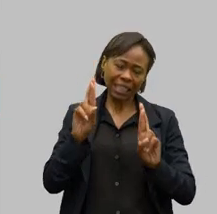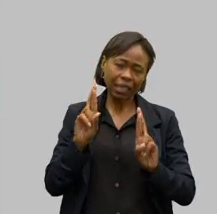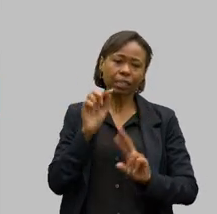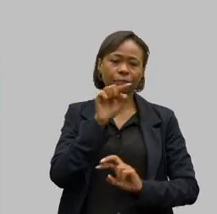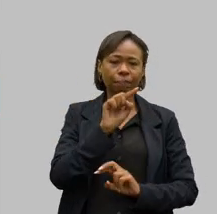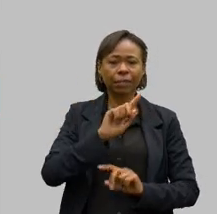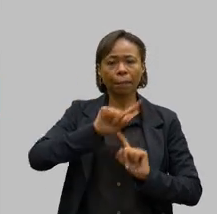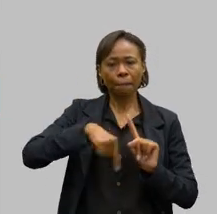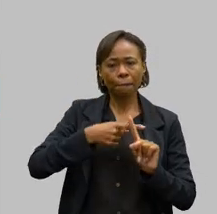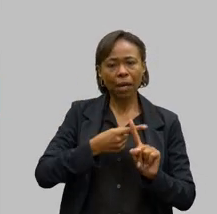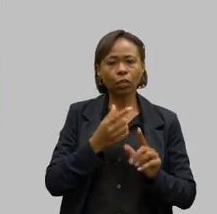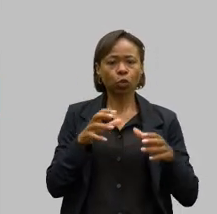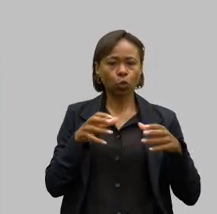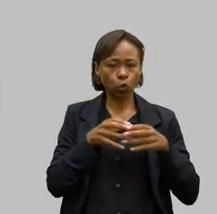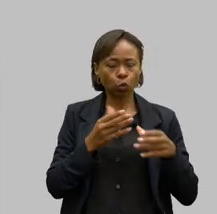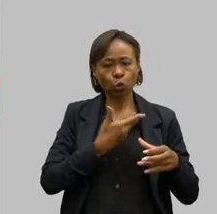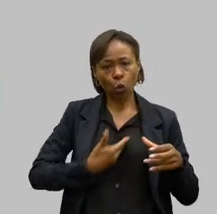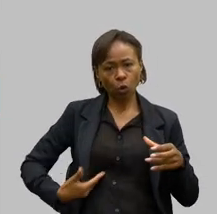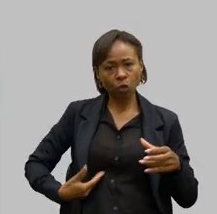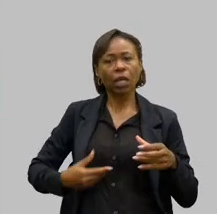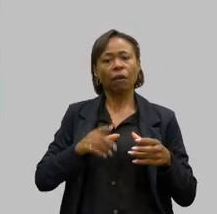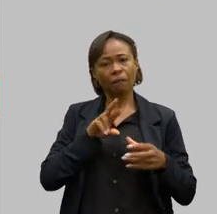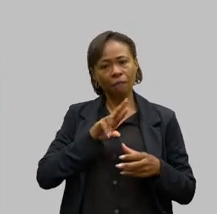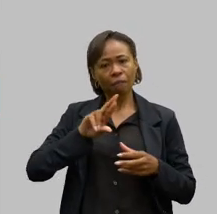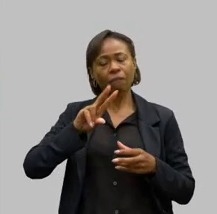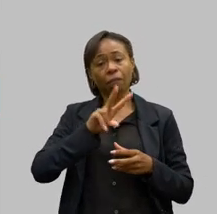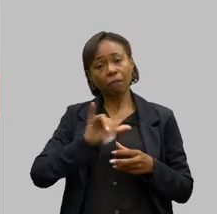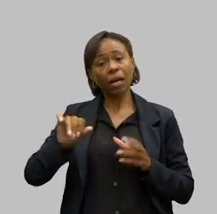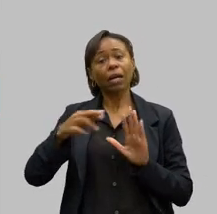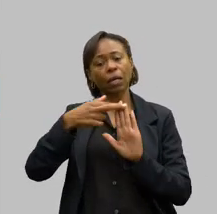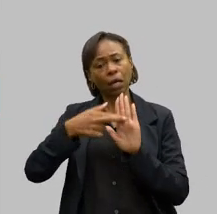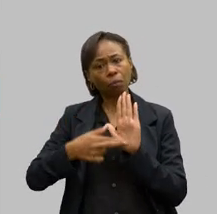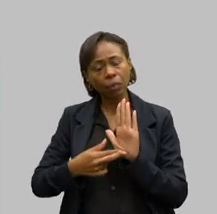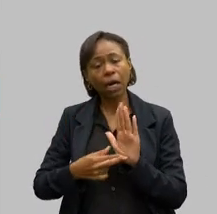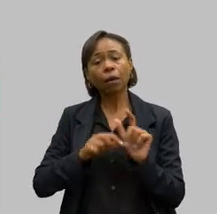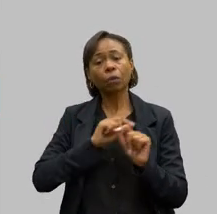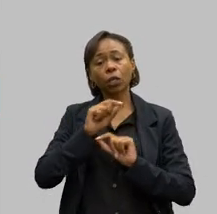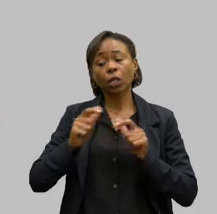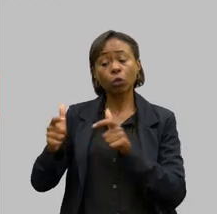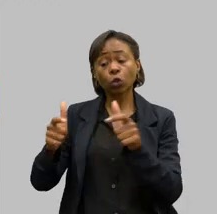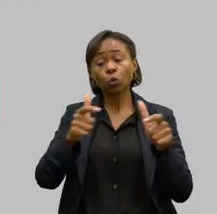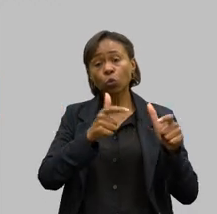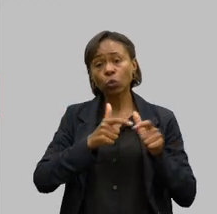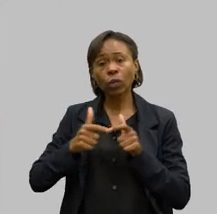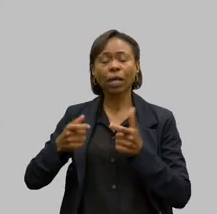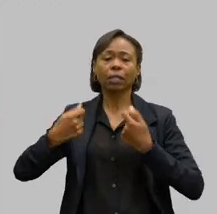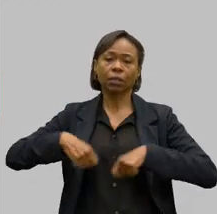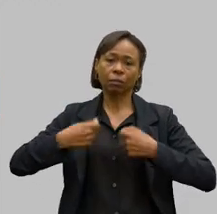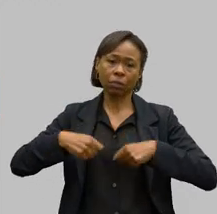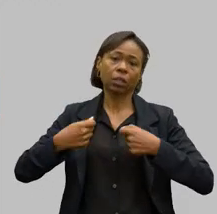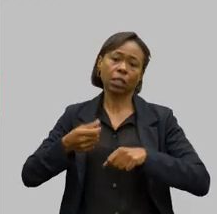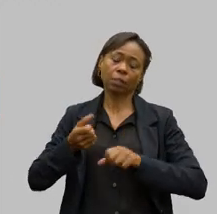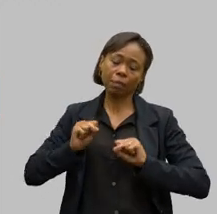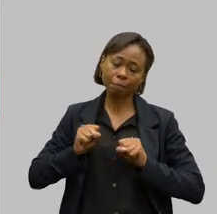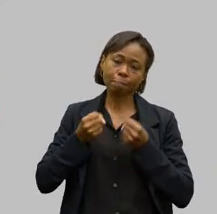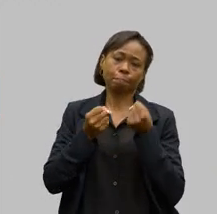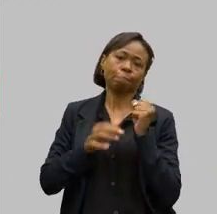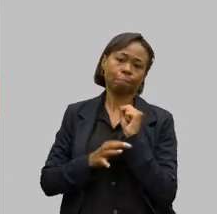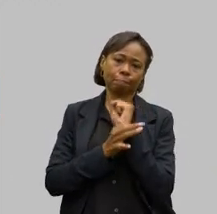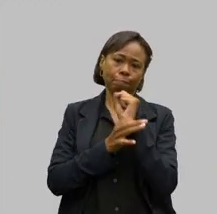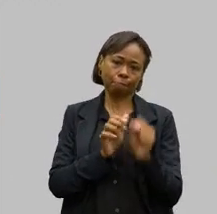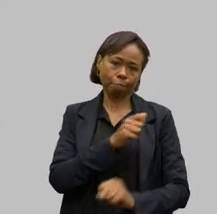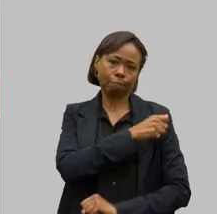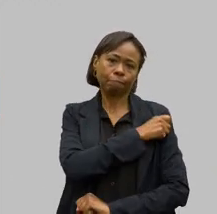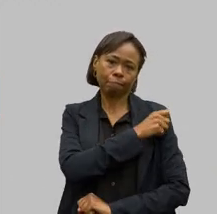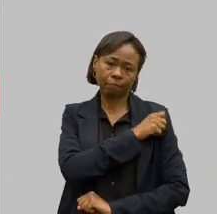regulamentar o que nós queremos e colocar onde é mais necessário mais uma ferramenta para garantir a segurança dos nossos alunos, que